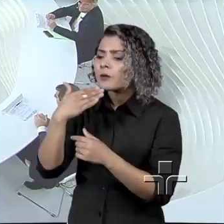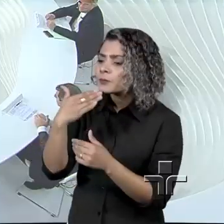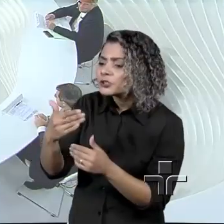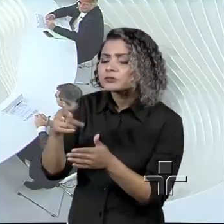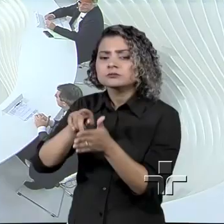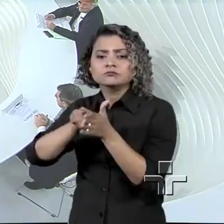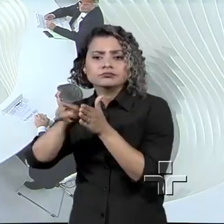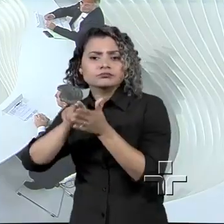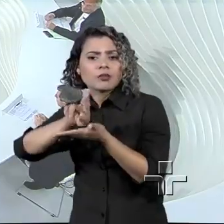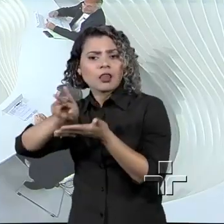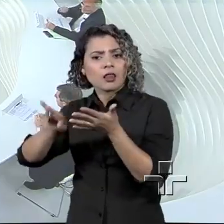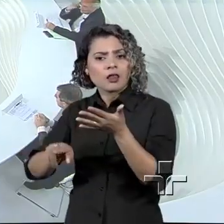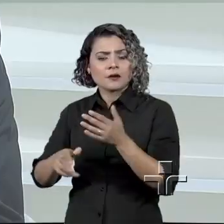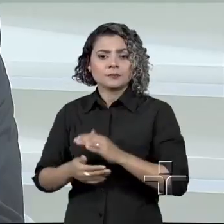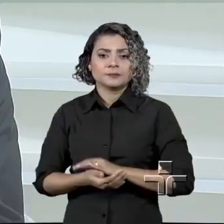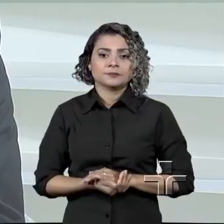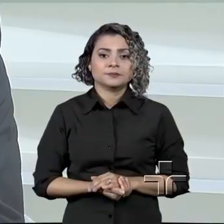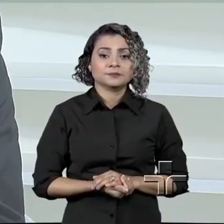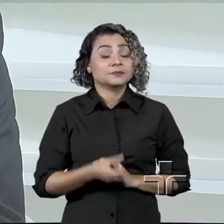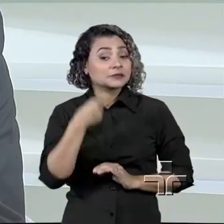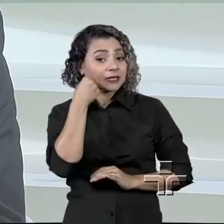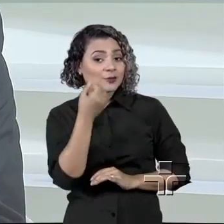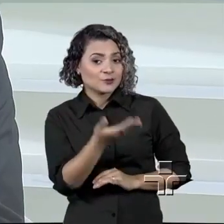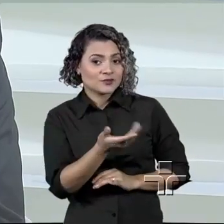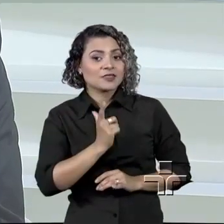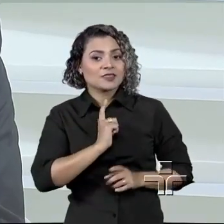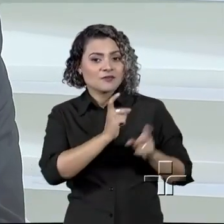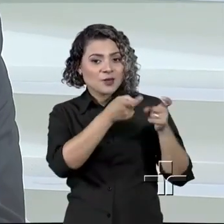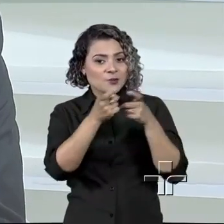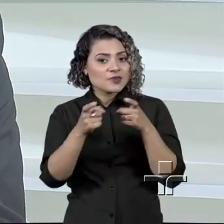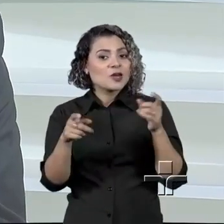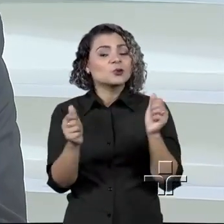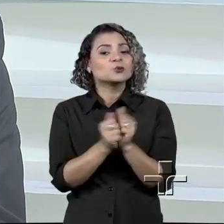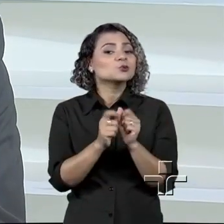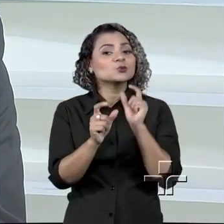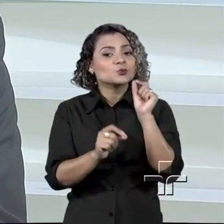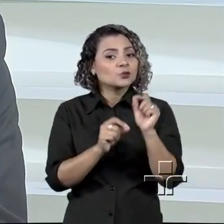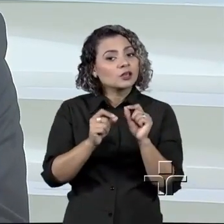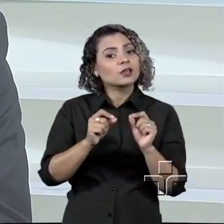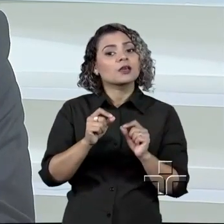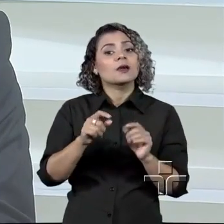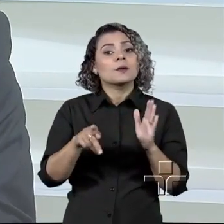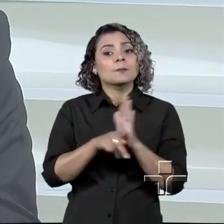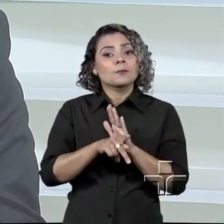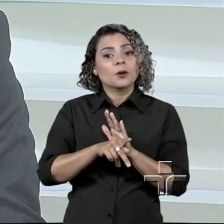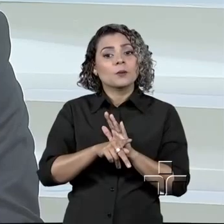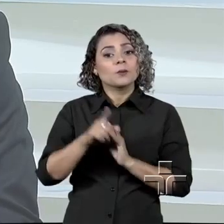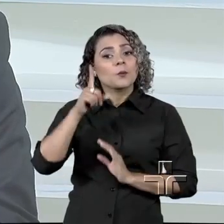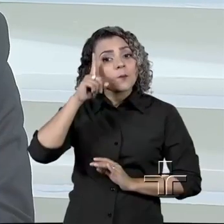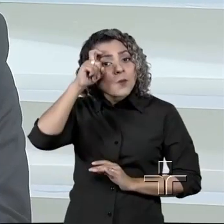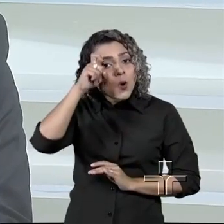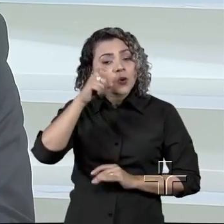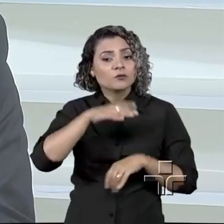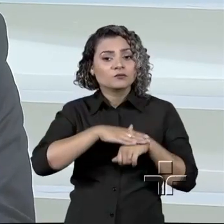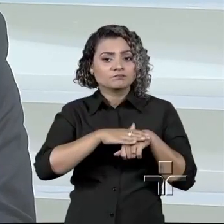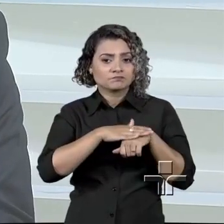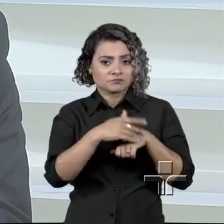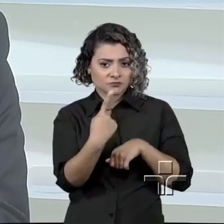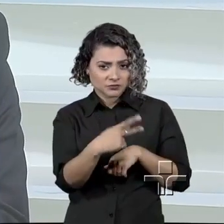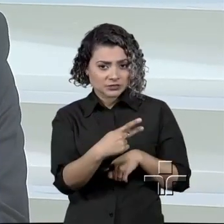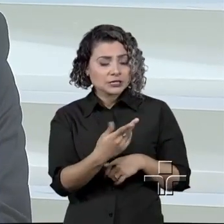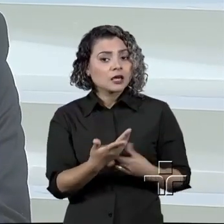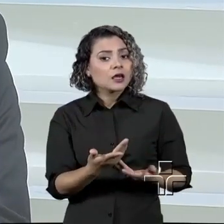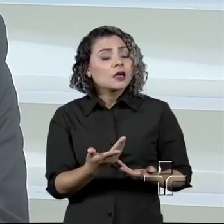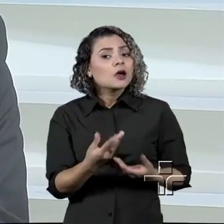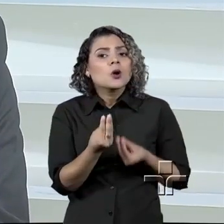Senadora, a senhora teve uma reunião com o futuro ministro Sérgio Moro e eu pergunto, de que maneira que a senhora no Senado pode contribuir para